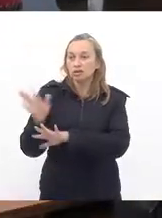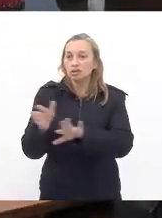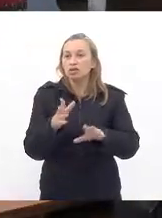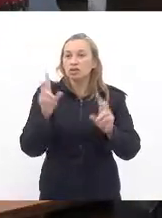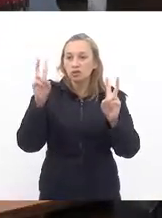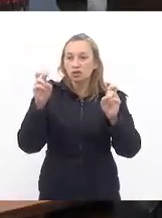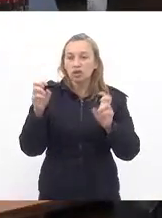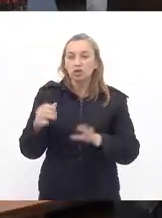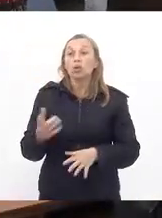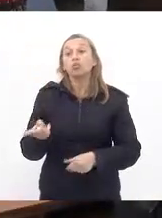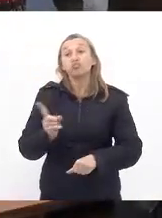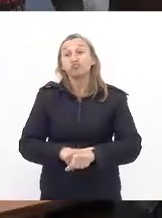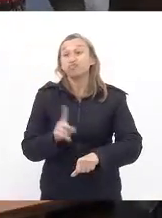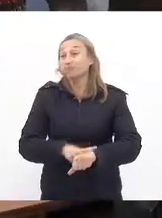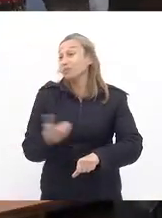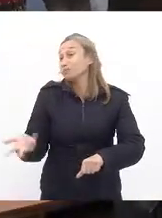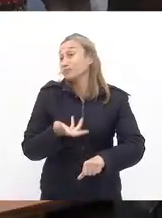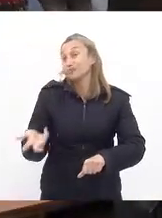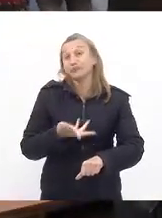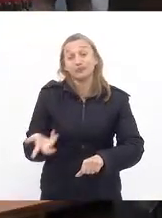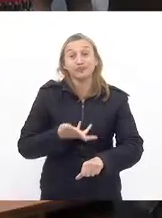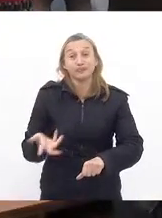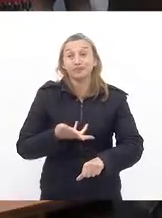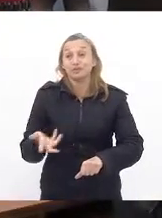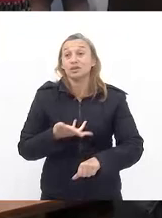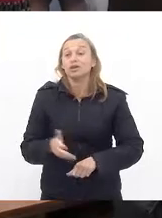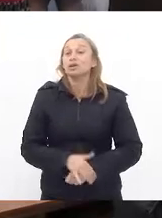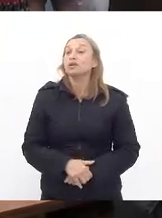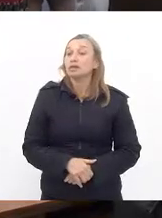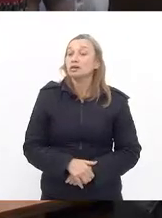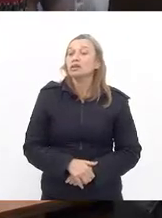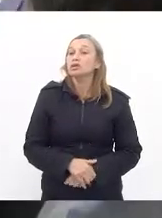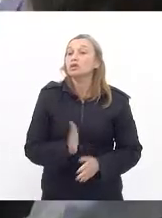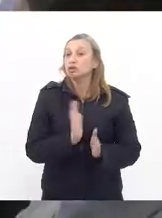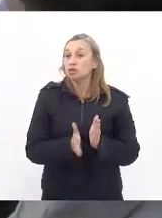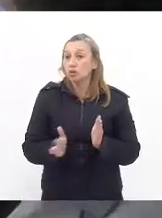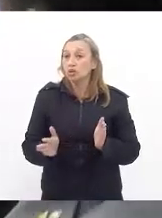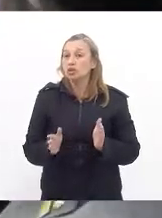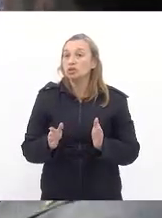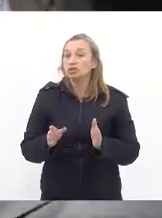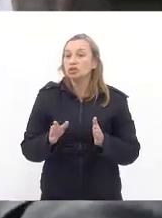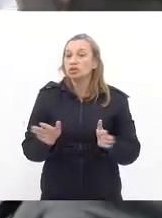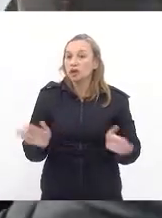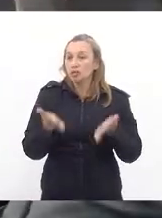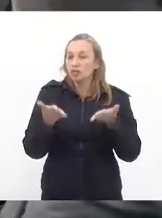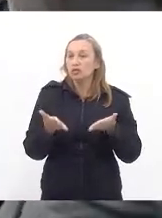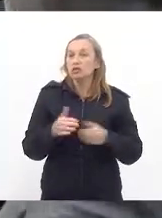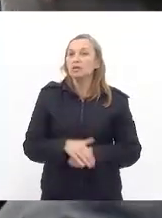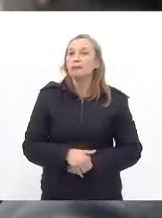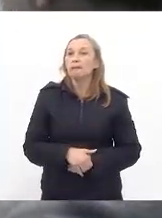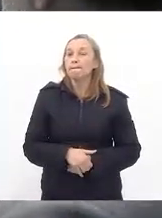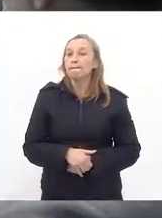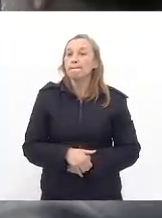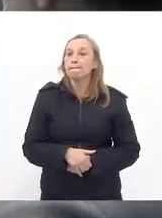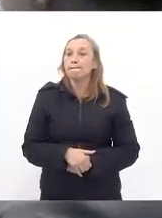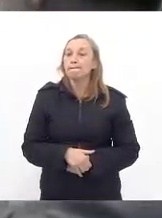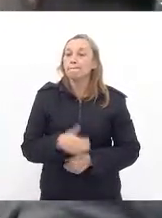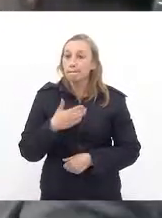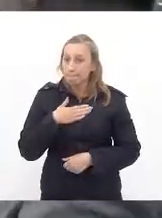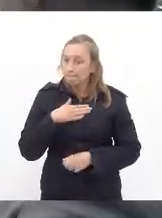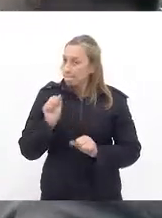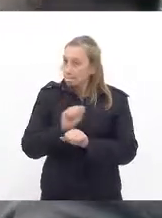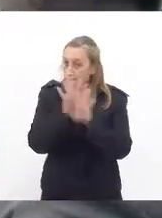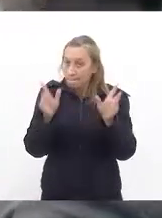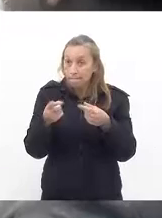tá batendo Beleza você receber permite só uma questão de ordem já que eu fui motivador e um pista